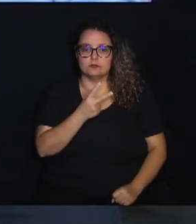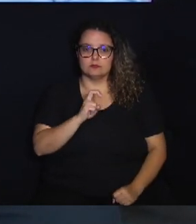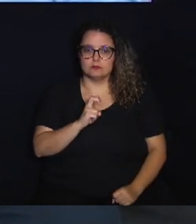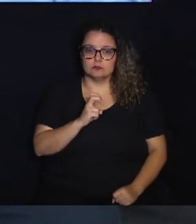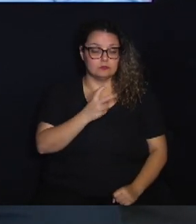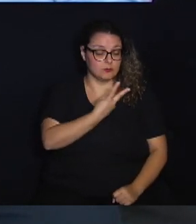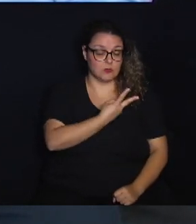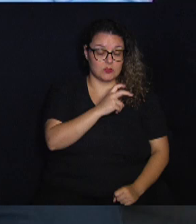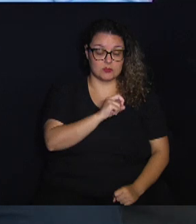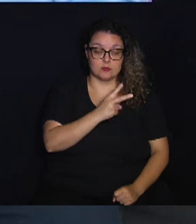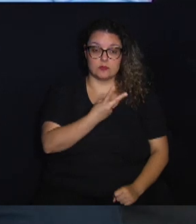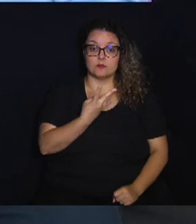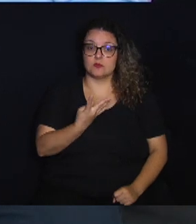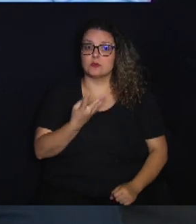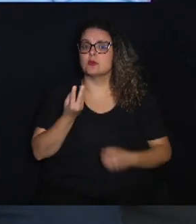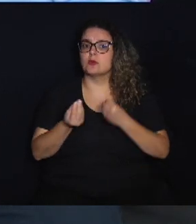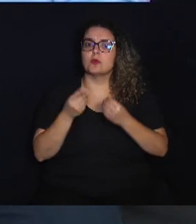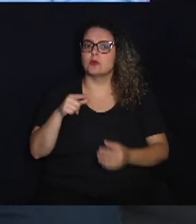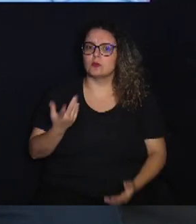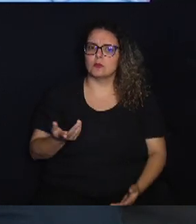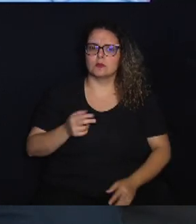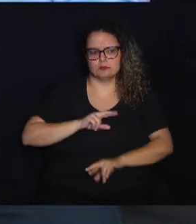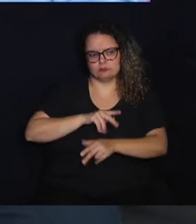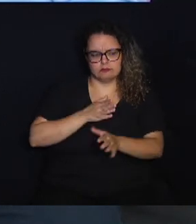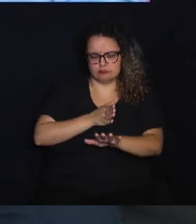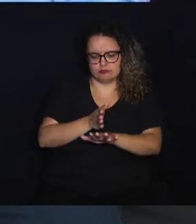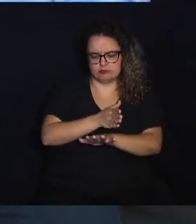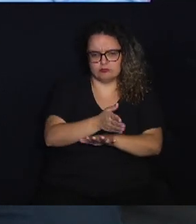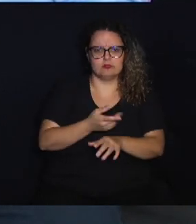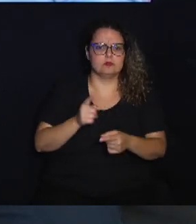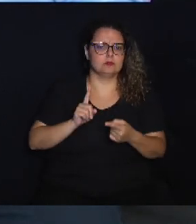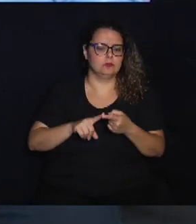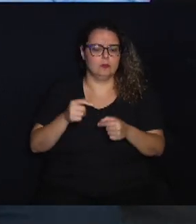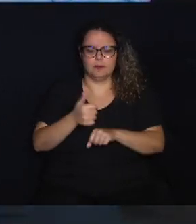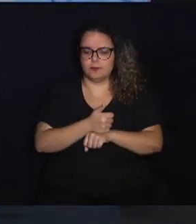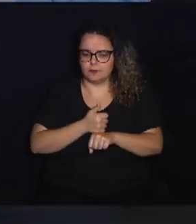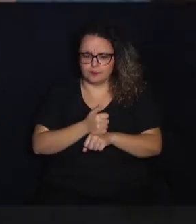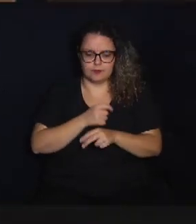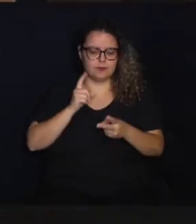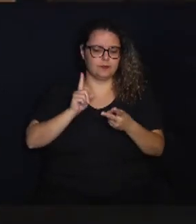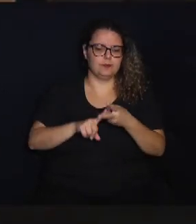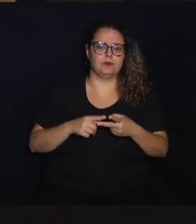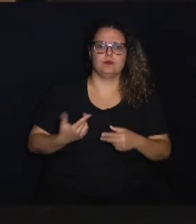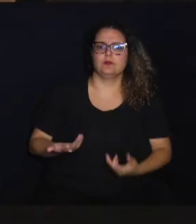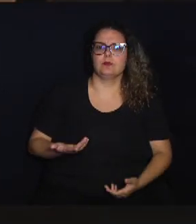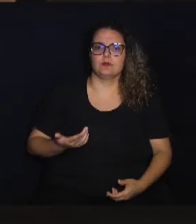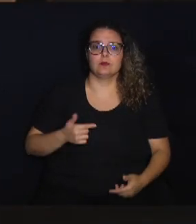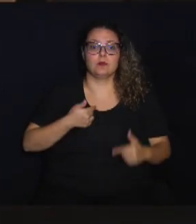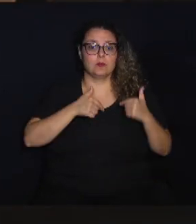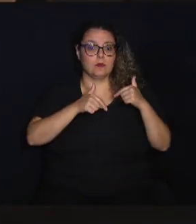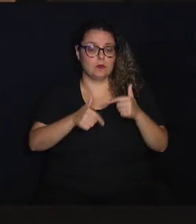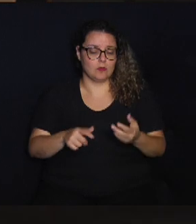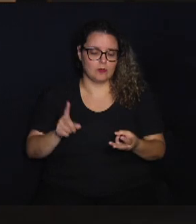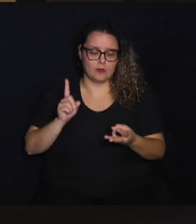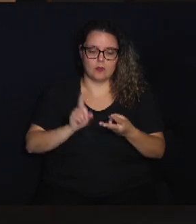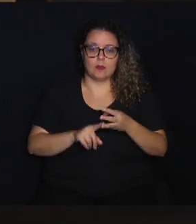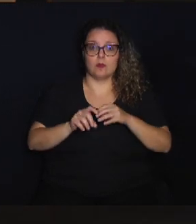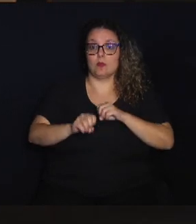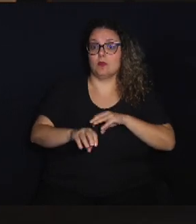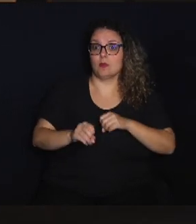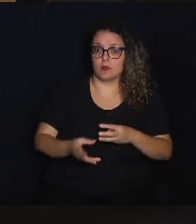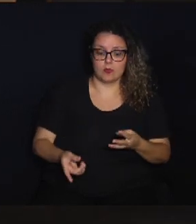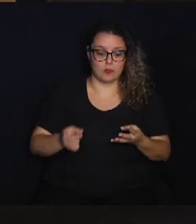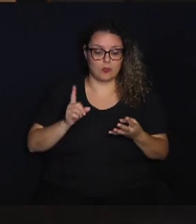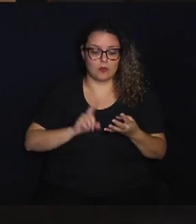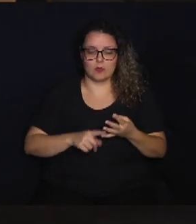ele foi? Em vários aspectos, no aspecto profissional, na sua carreira, nas questões educacionais. Você